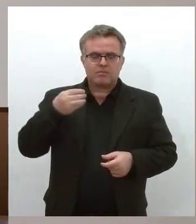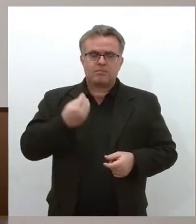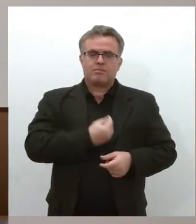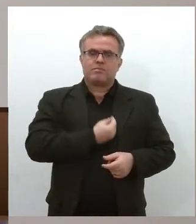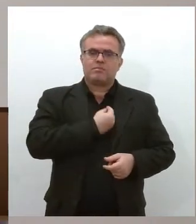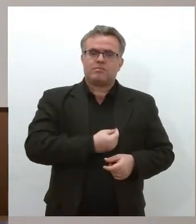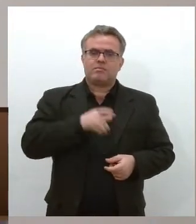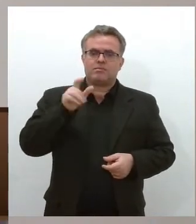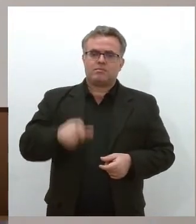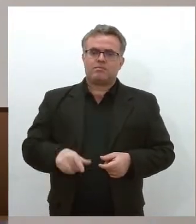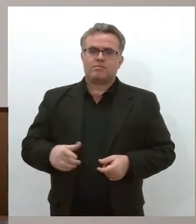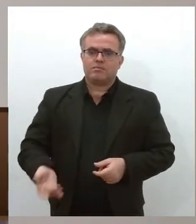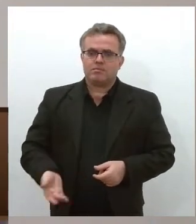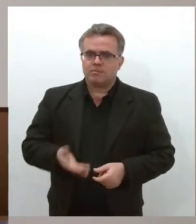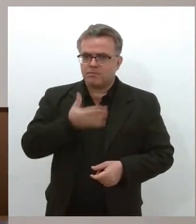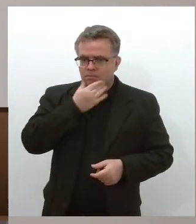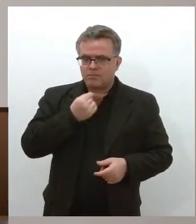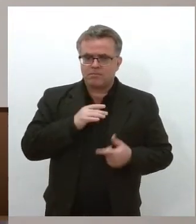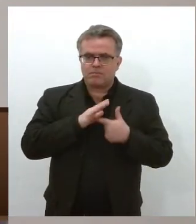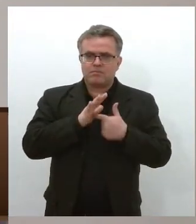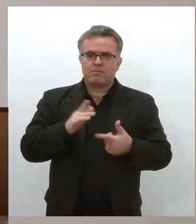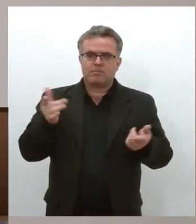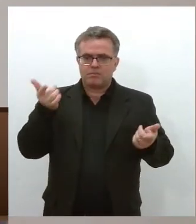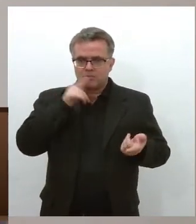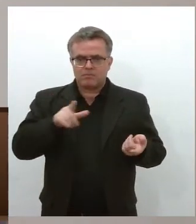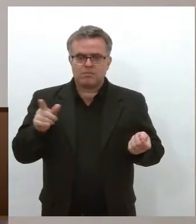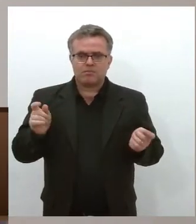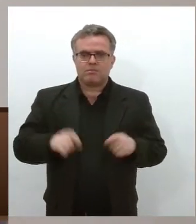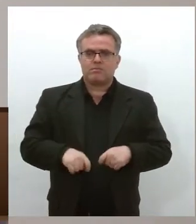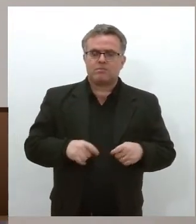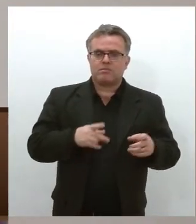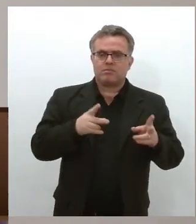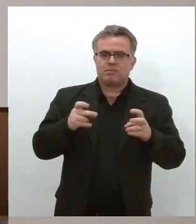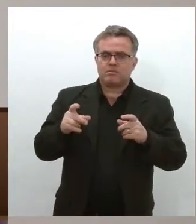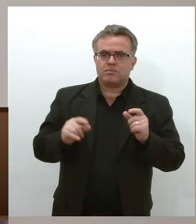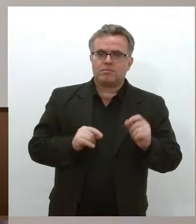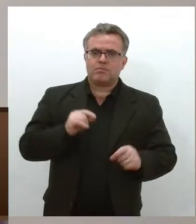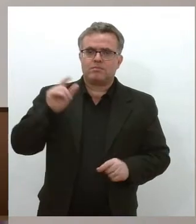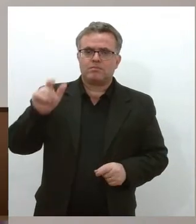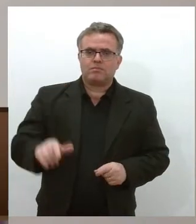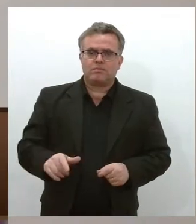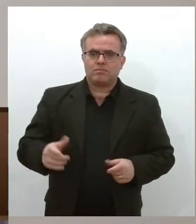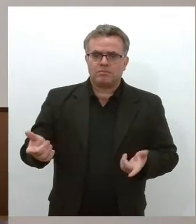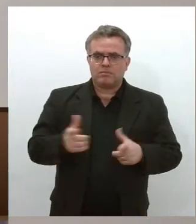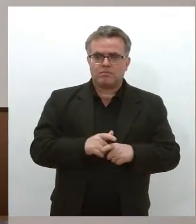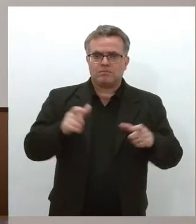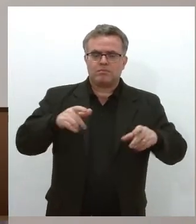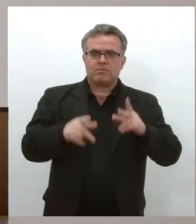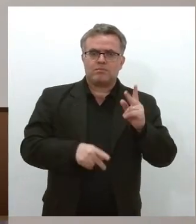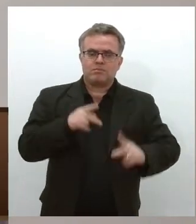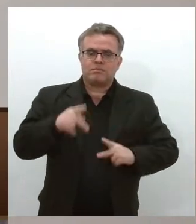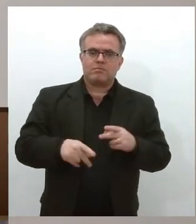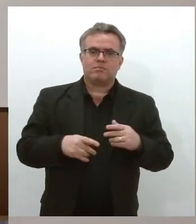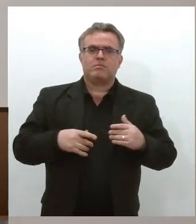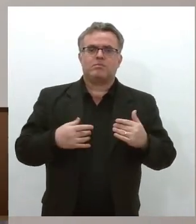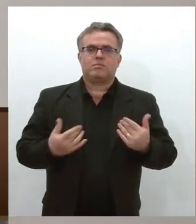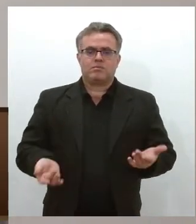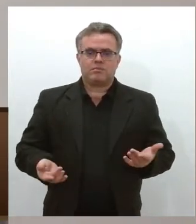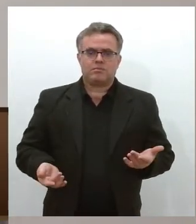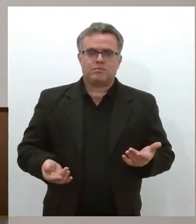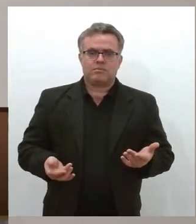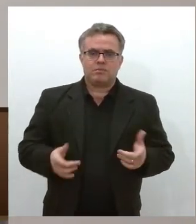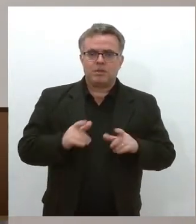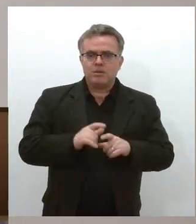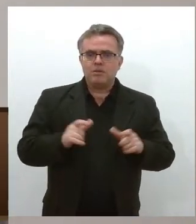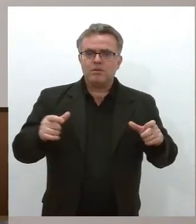não consegue trazer, né? É o que a gente mais fala. Se a mulher é a maioria da população brasileira, se dentro dessa maioria